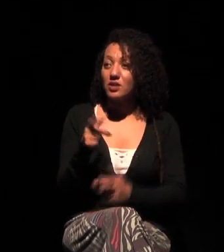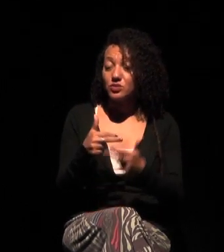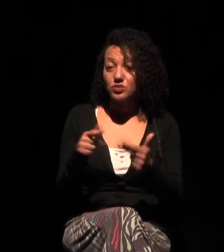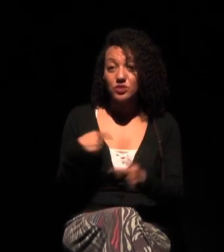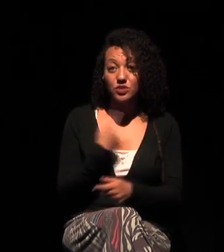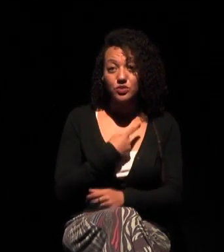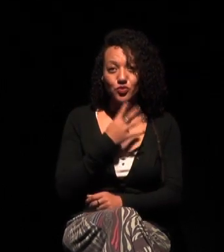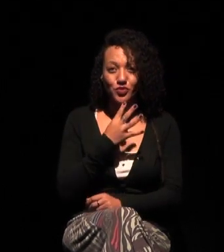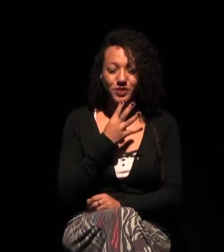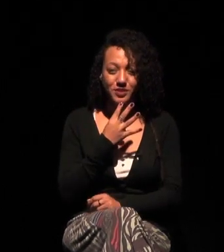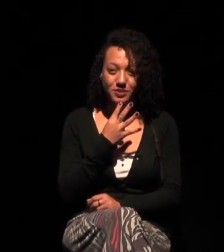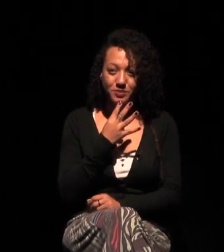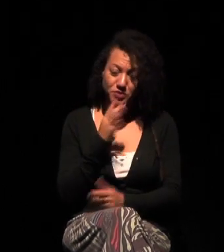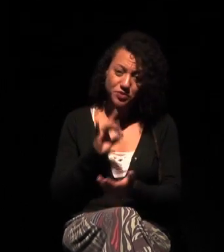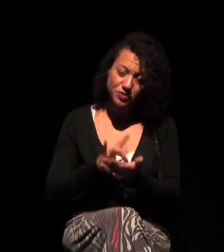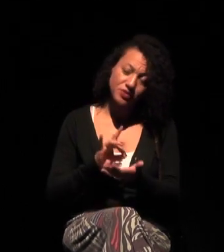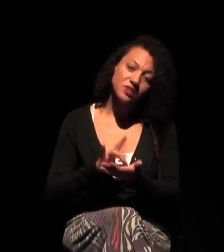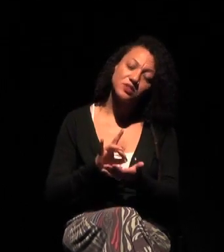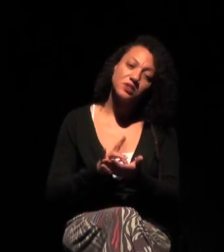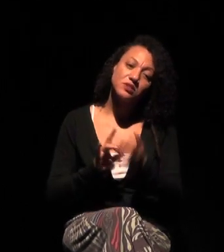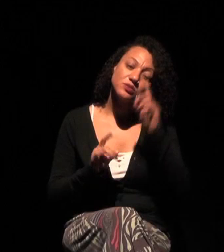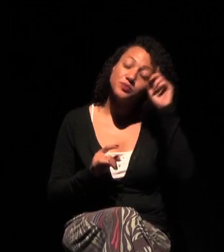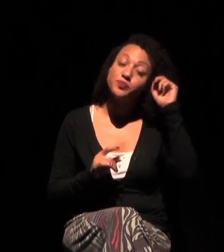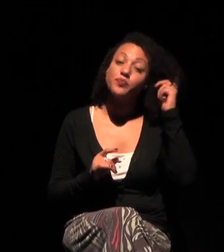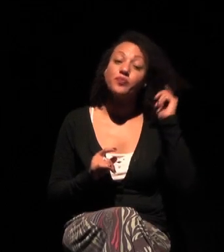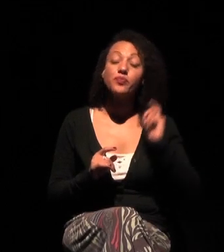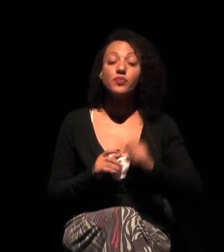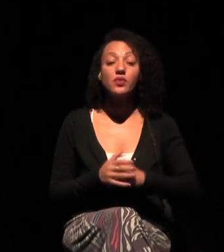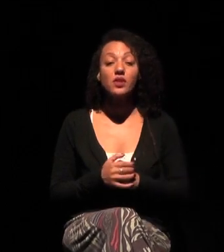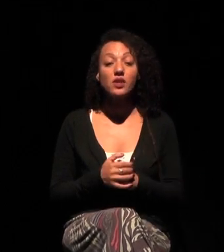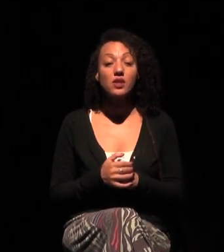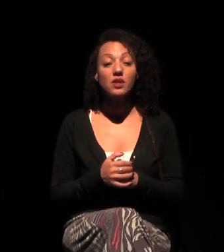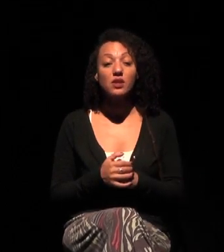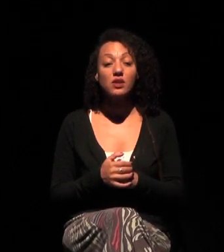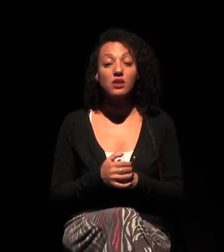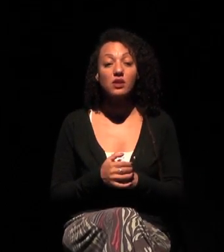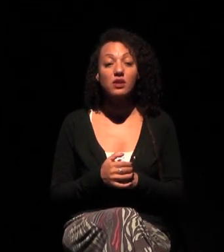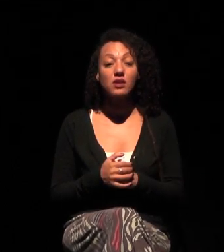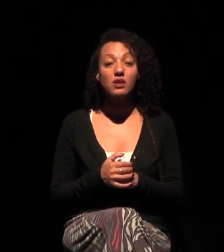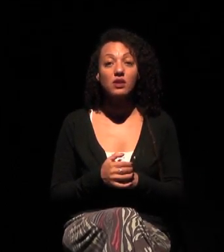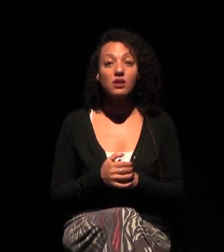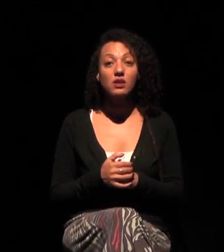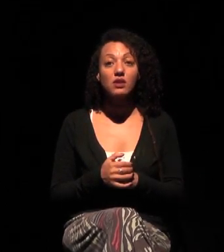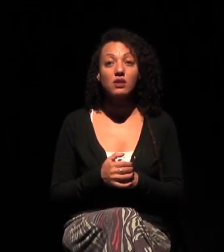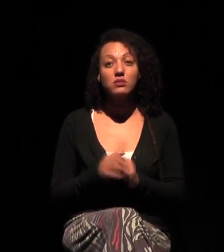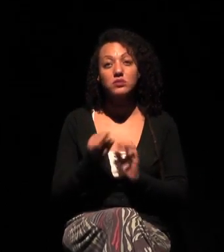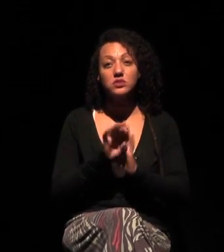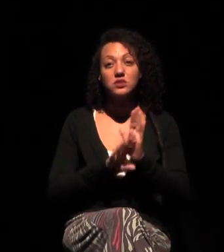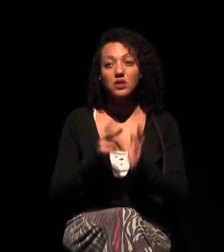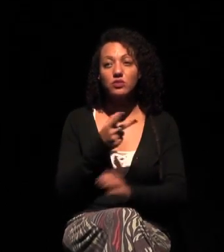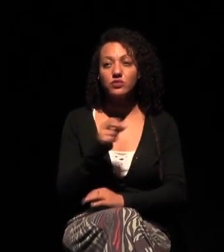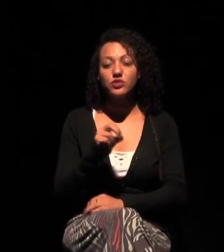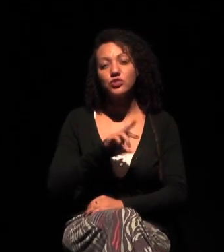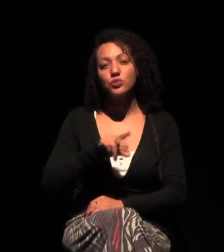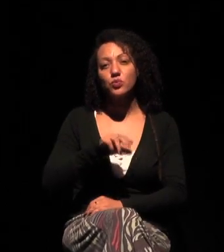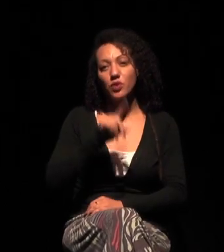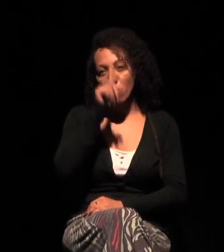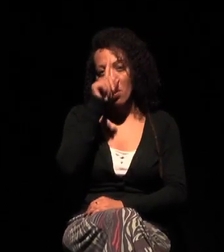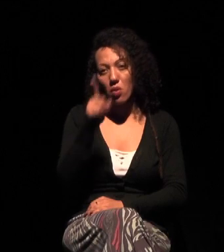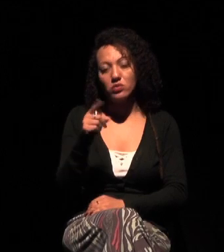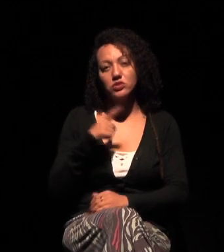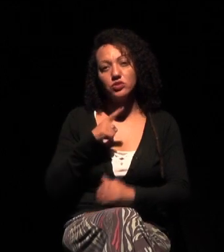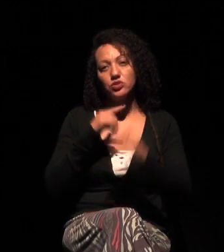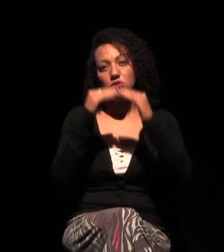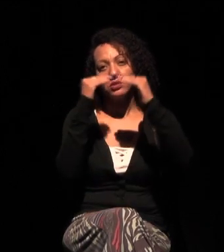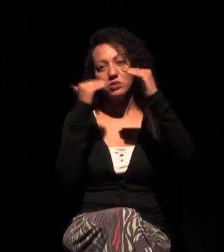conhecemos o facto de este bloco é ordem não é a hora em que ela está no final do século 20 não é uma ordem de hierarquia